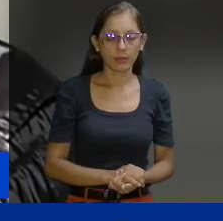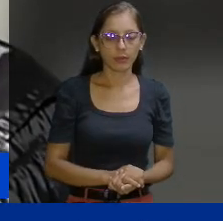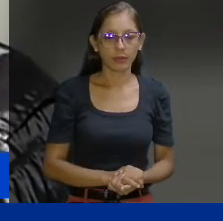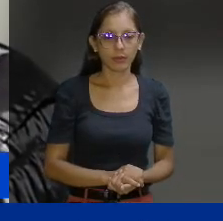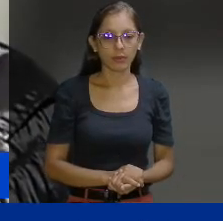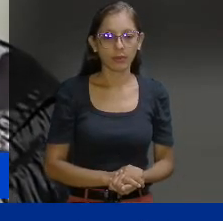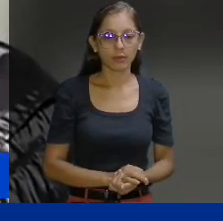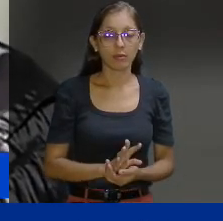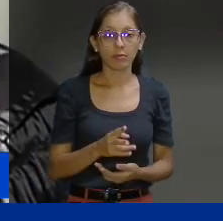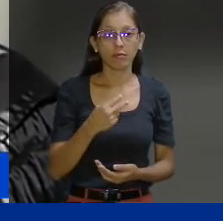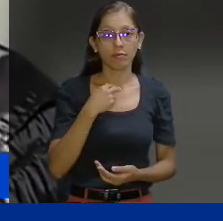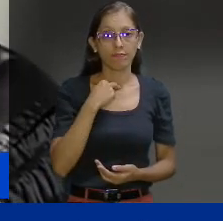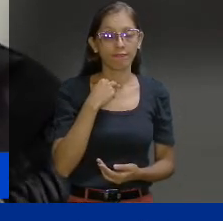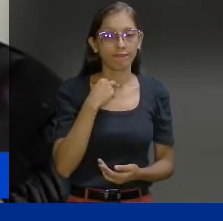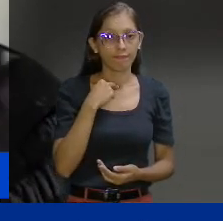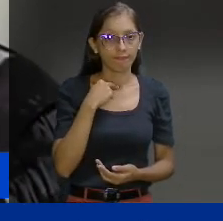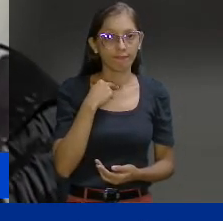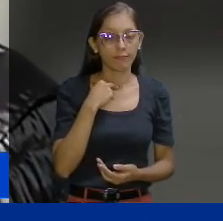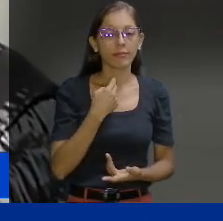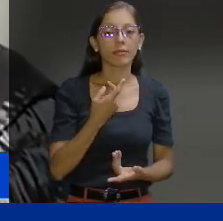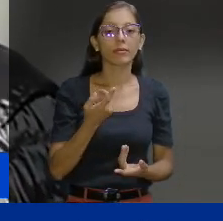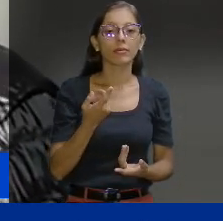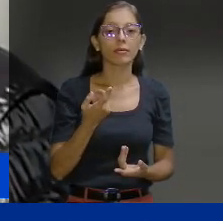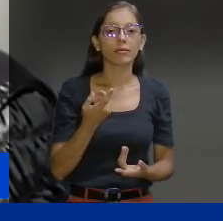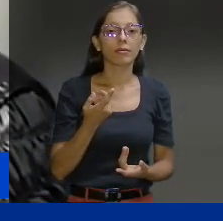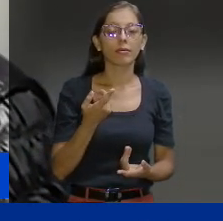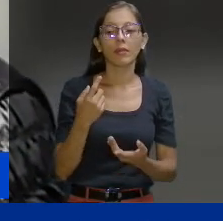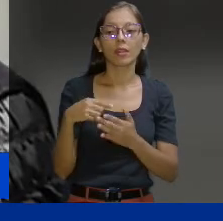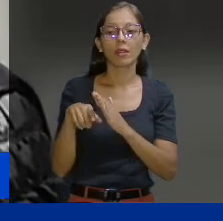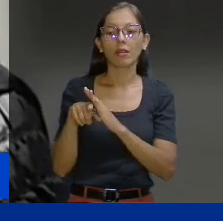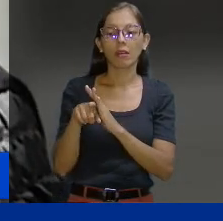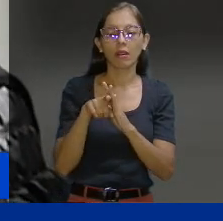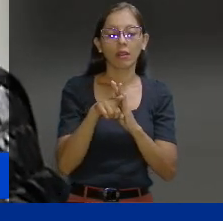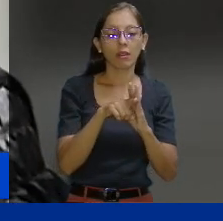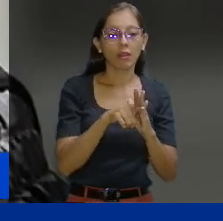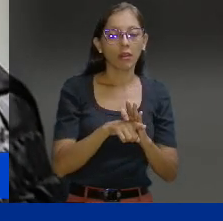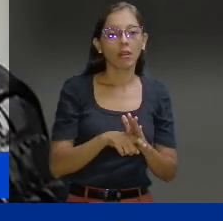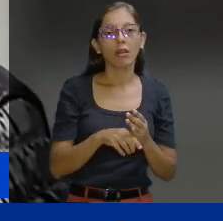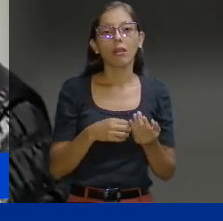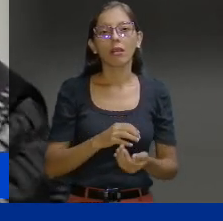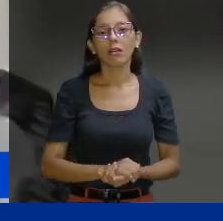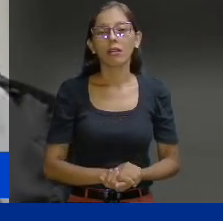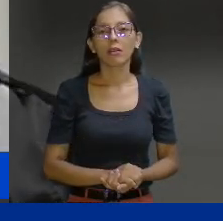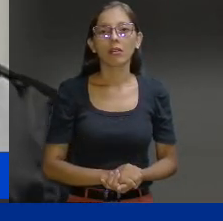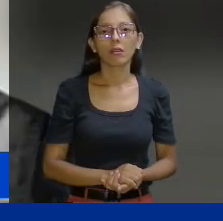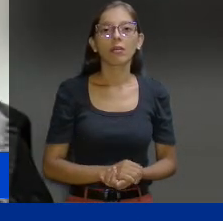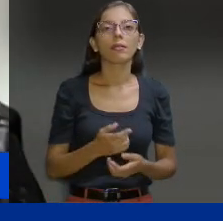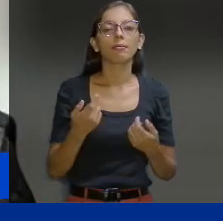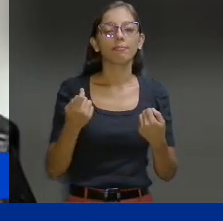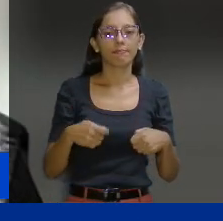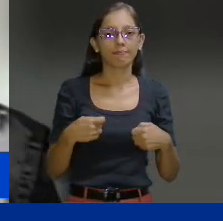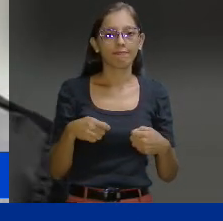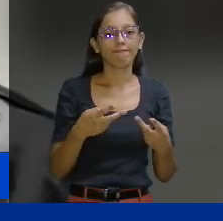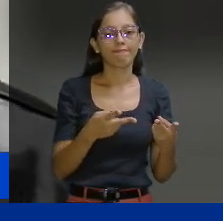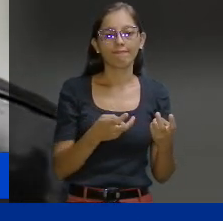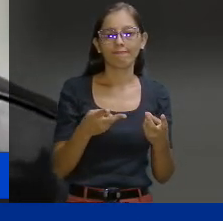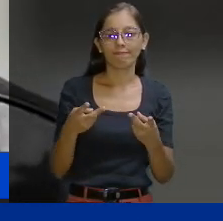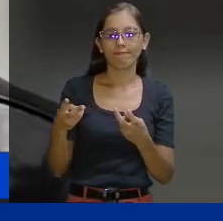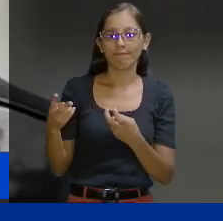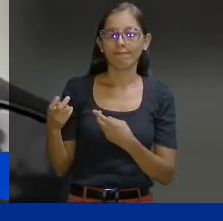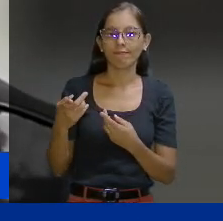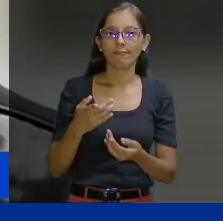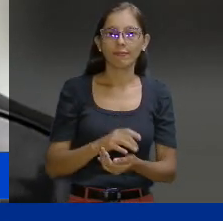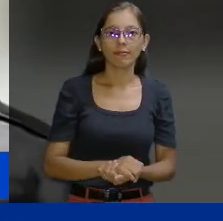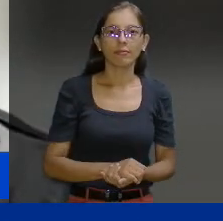pode deixar de apreciar na análise a observação desses princípios. A que conclusão ele vai chegar